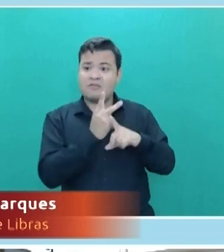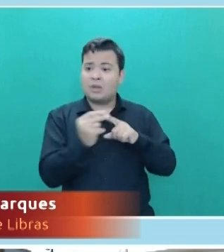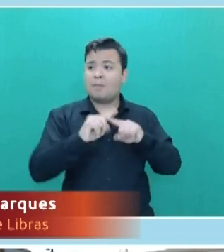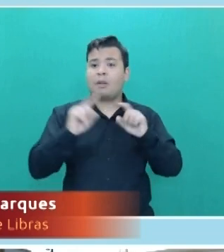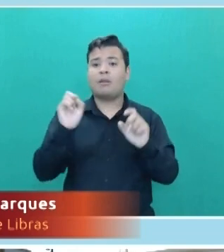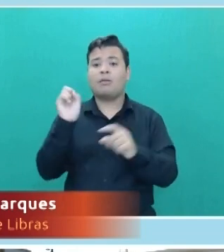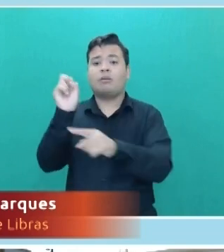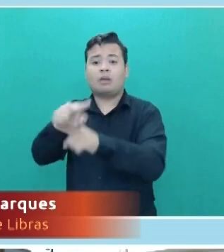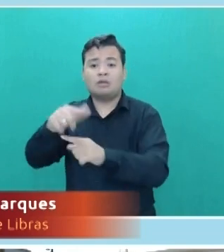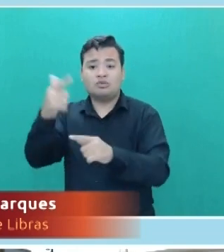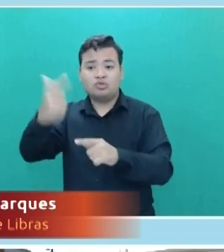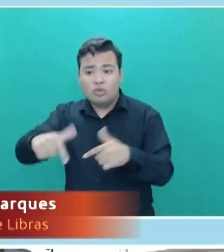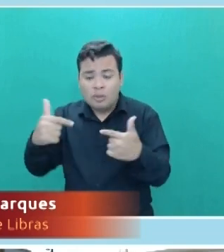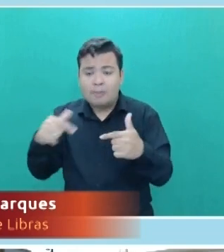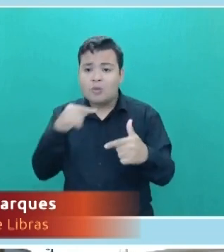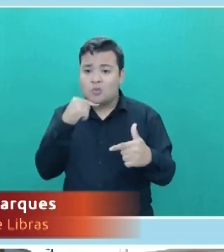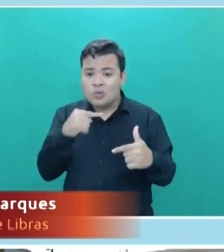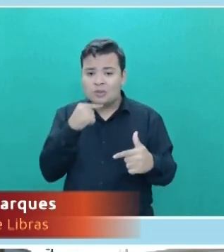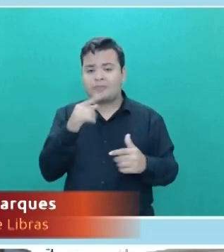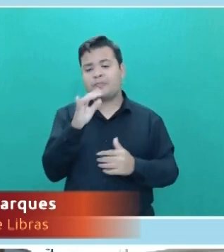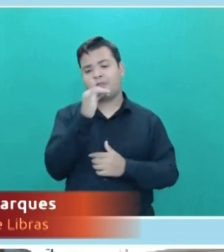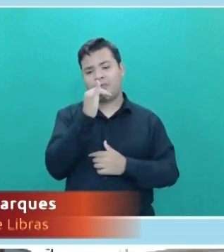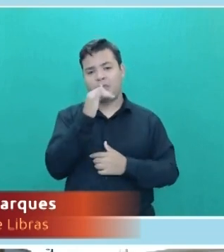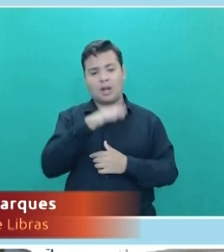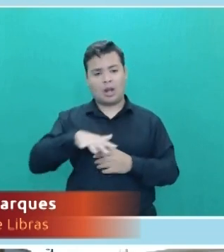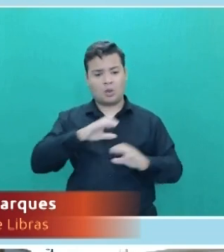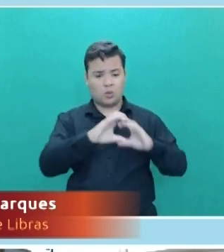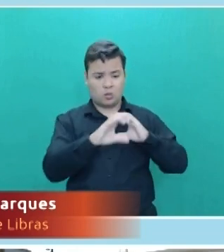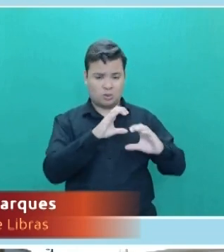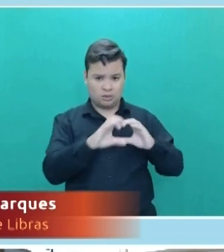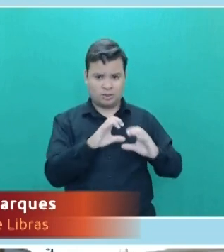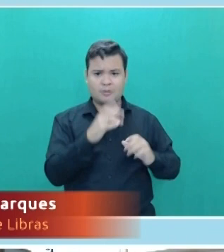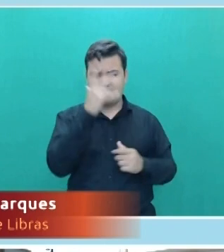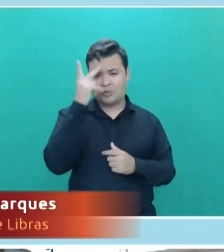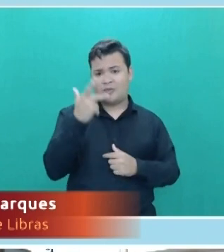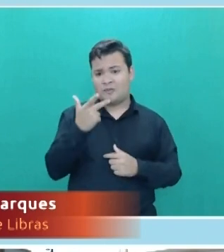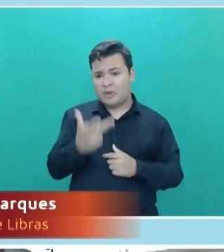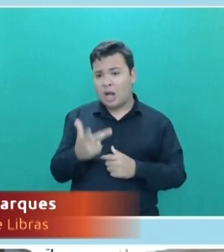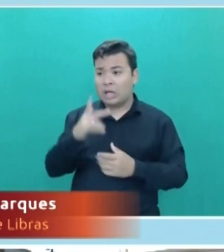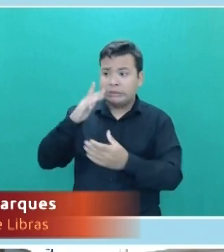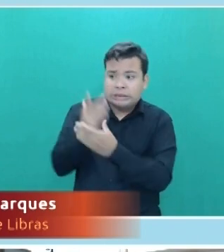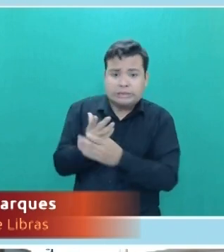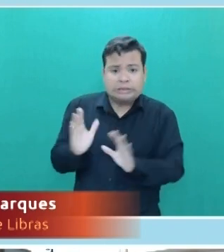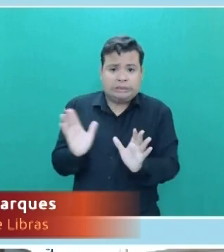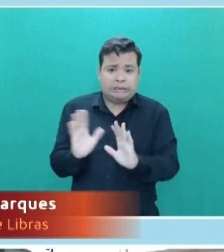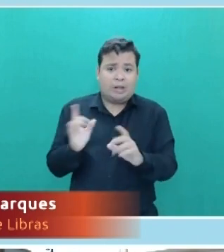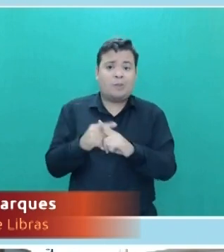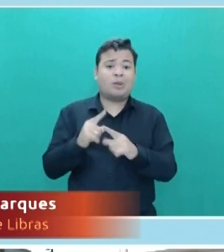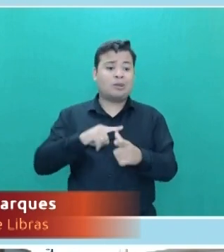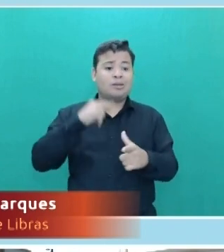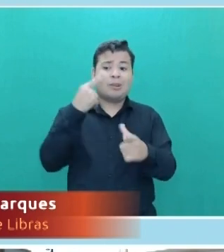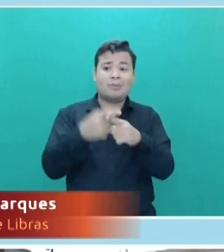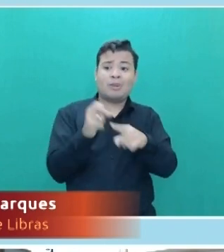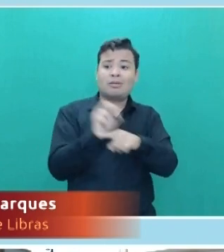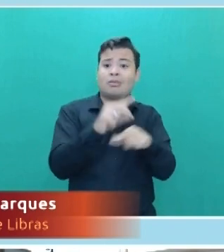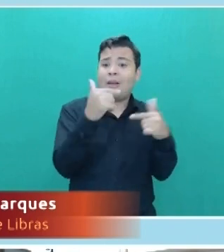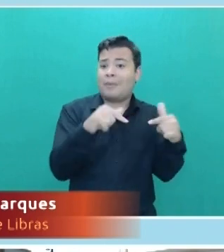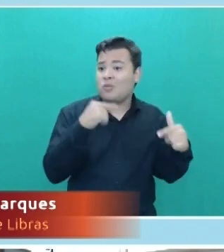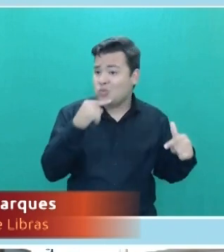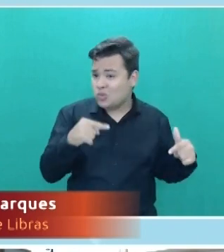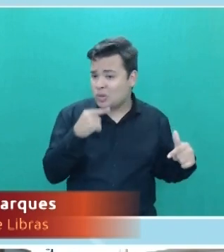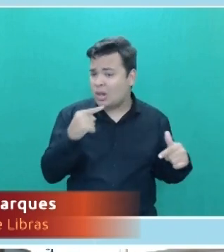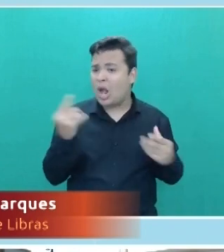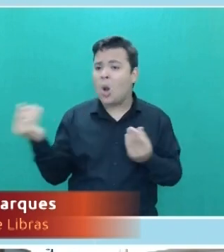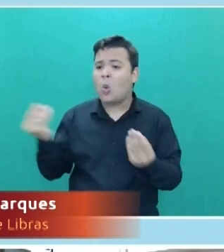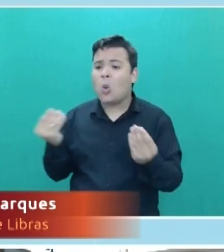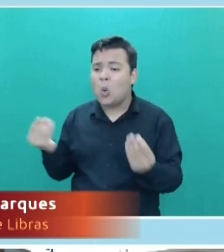disso, né? Pelo menos na comunicação já vi muita gente dizer isso. Melhor não entrar na justiça não, porque depois não consegue emprego depois. Eu